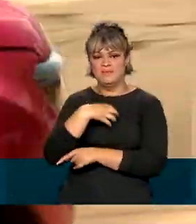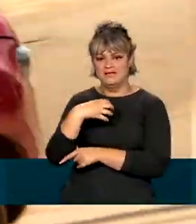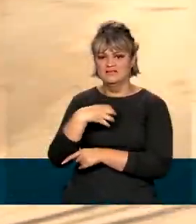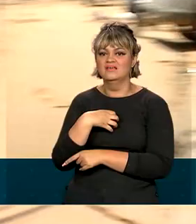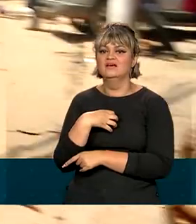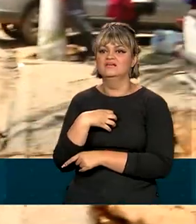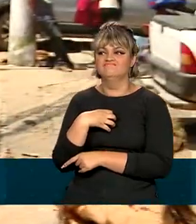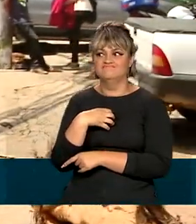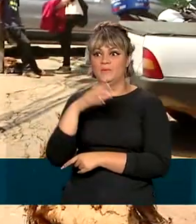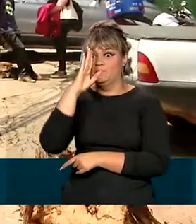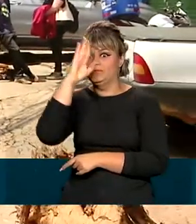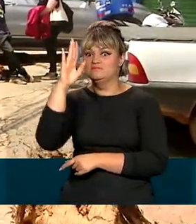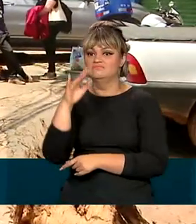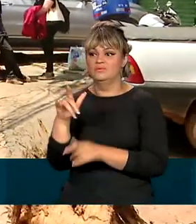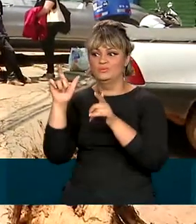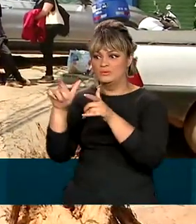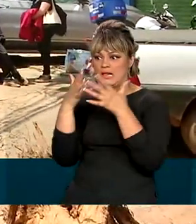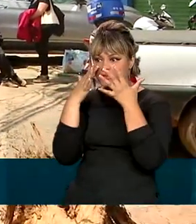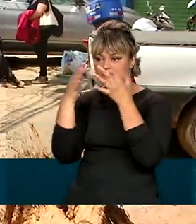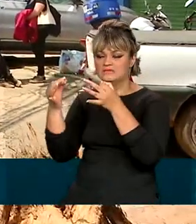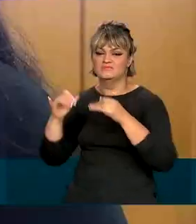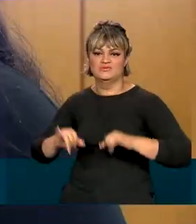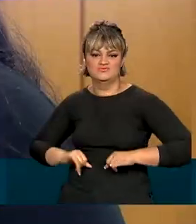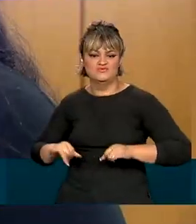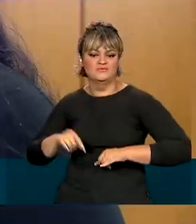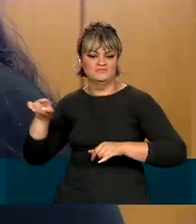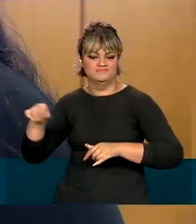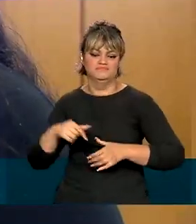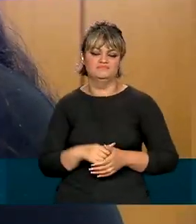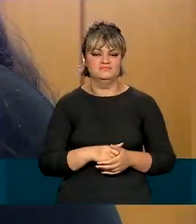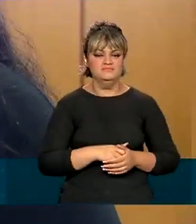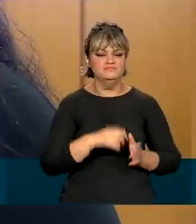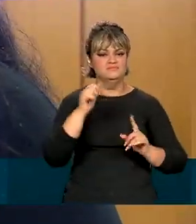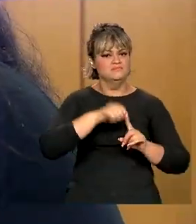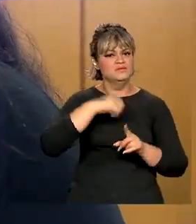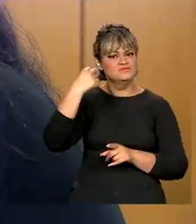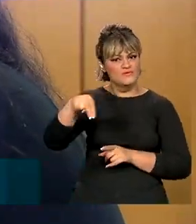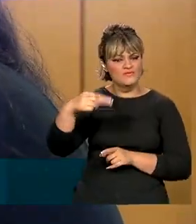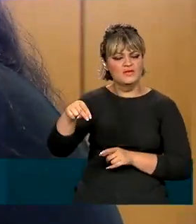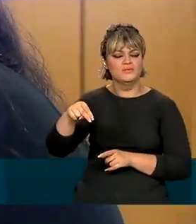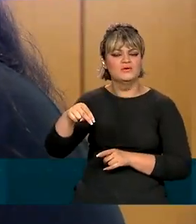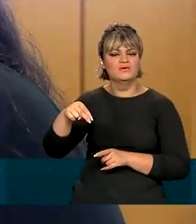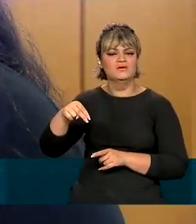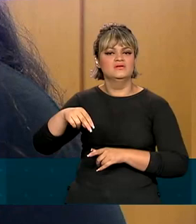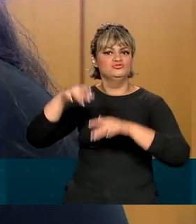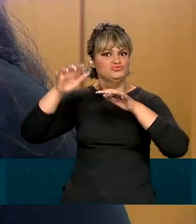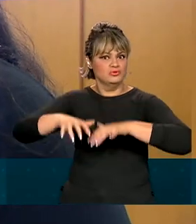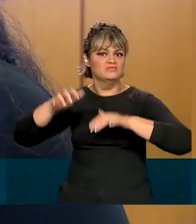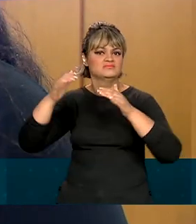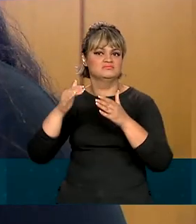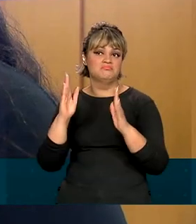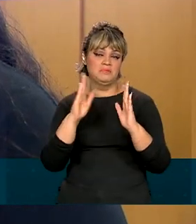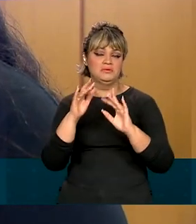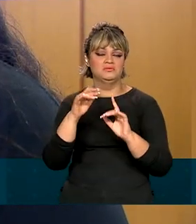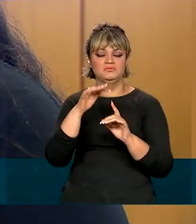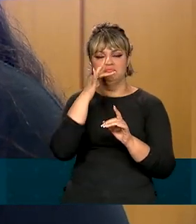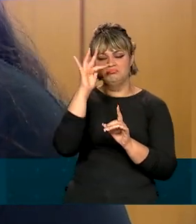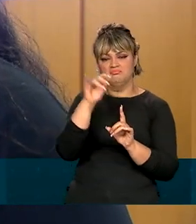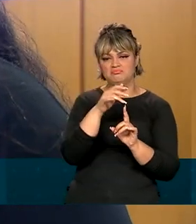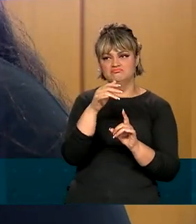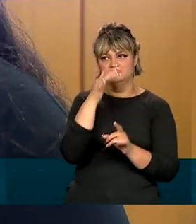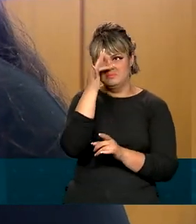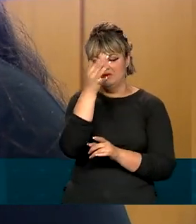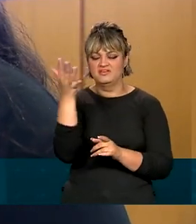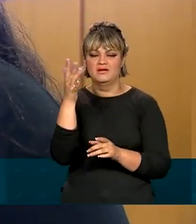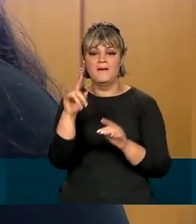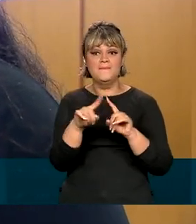deverão ser os locais mais afetados. Novembro já é o mês chuvoso, apesar de estarmos ainda na primavera. Mas a partir de dezembro,